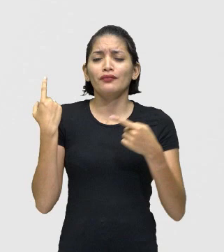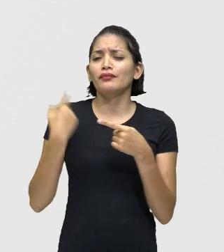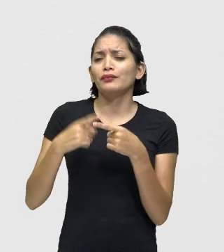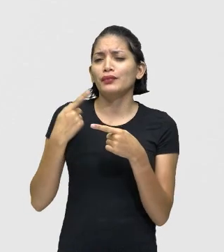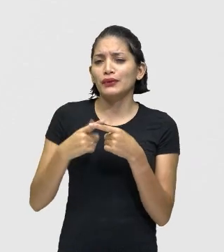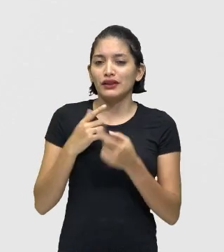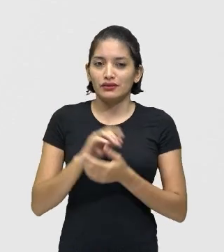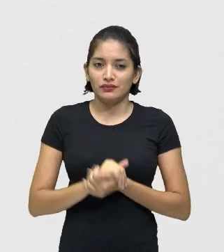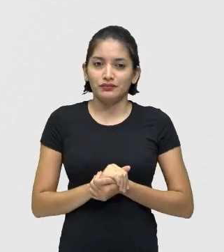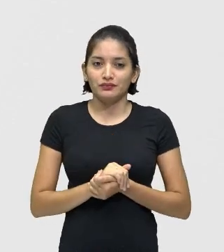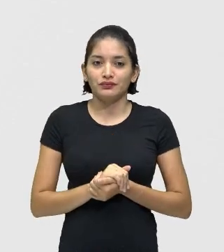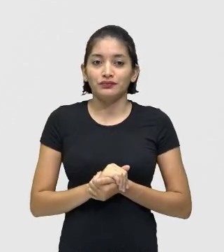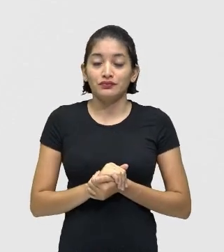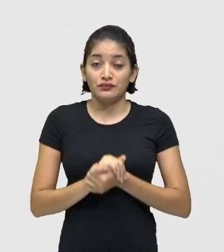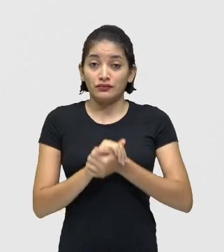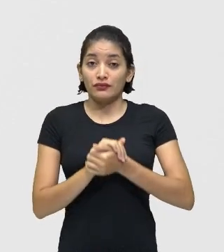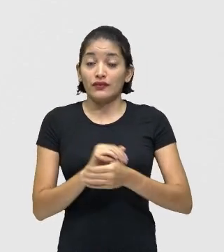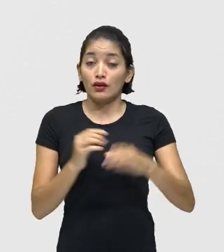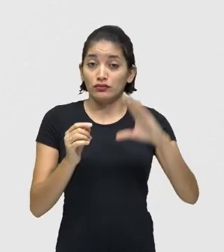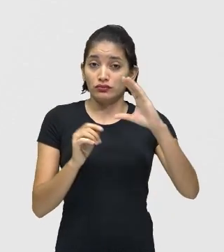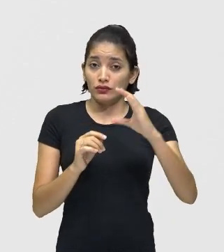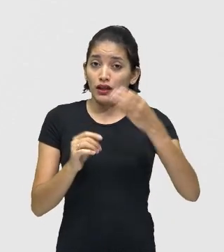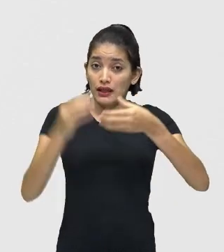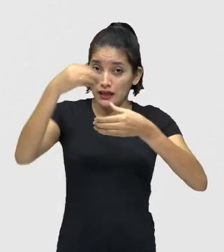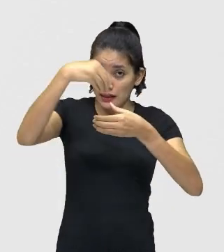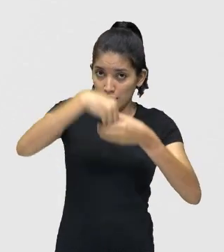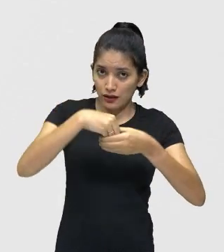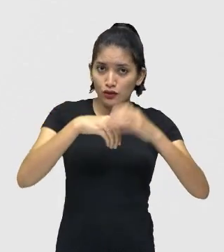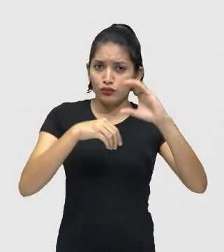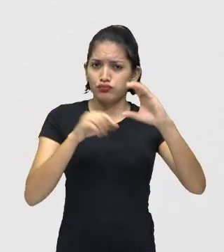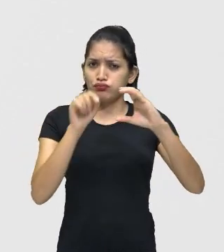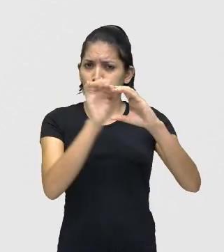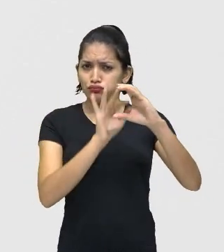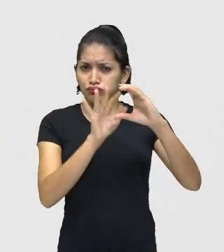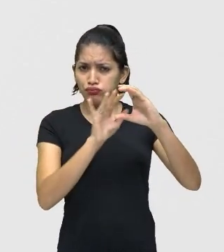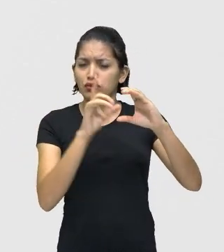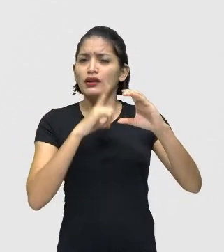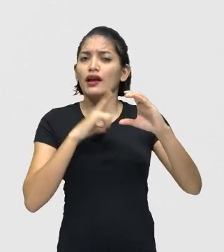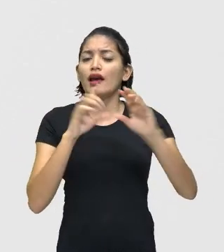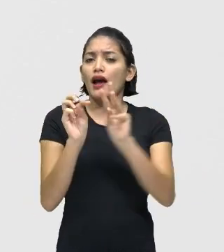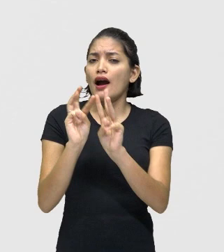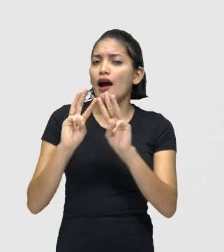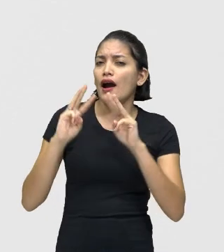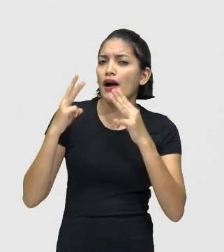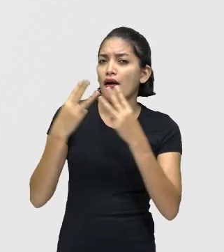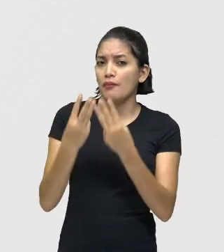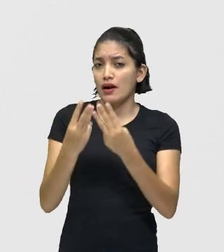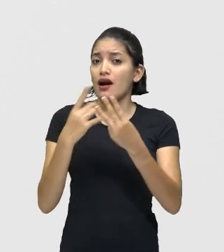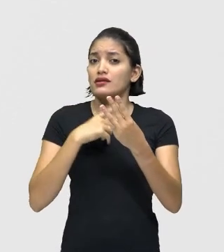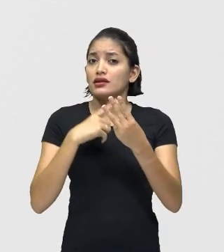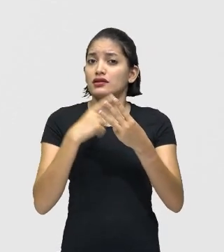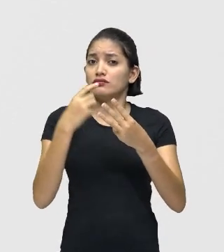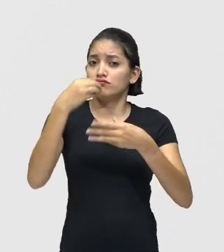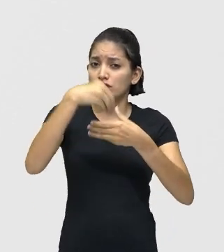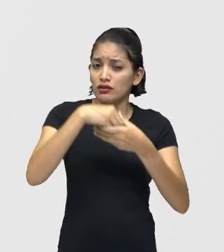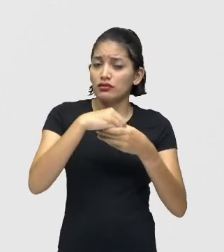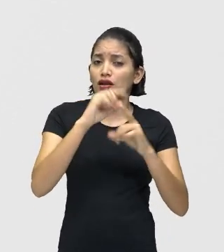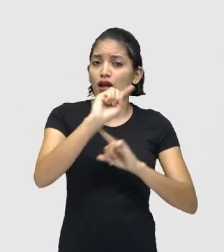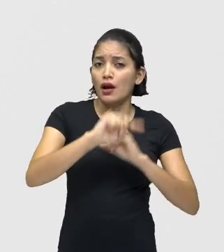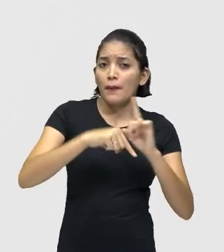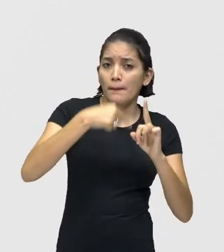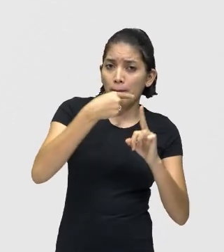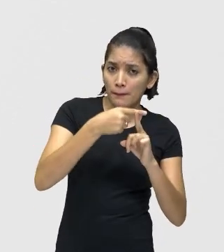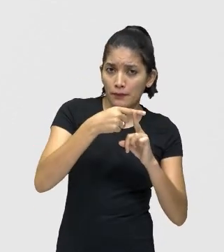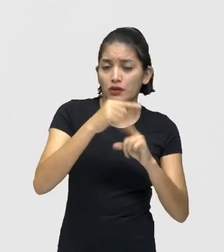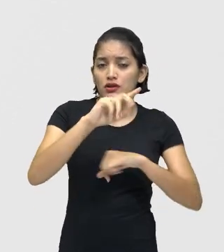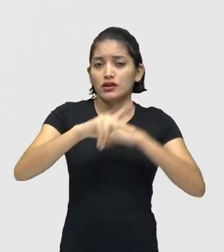justamente porque é nessa região que tem praticamente toda a massa, que é aquela carga positiva, que são os